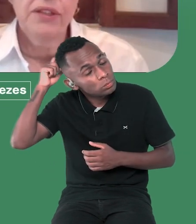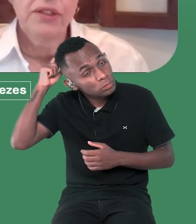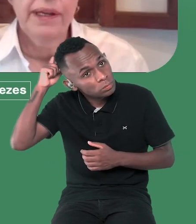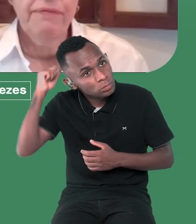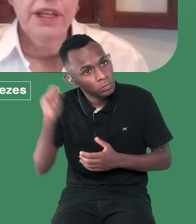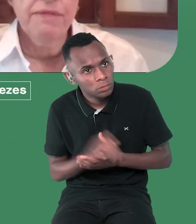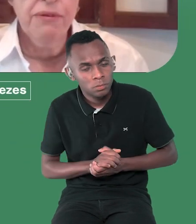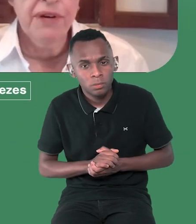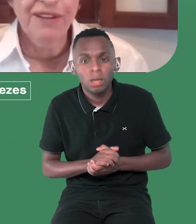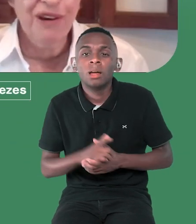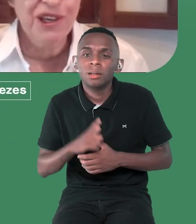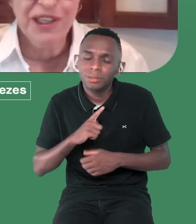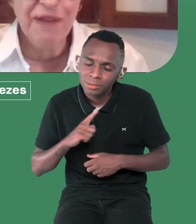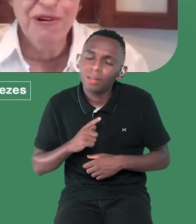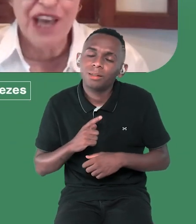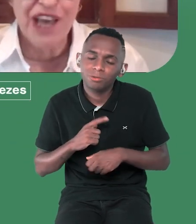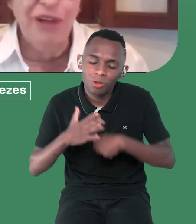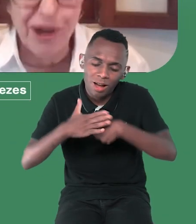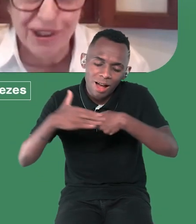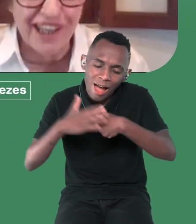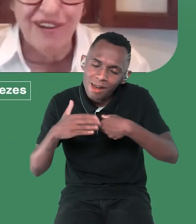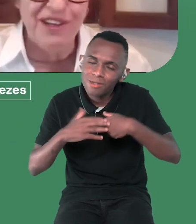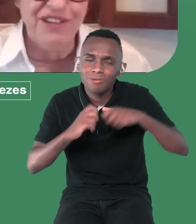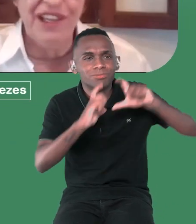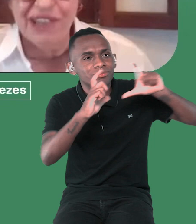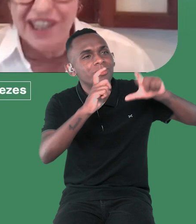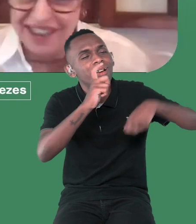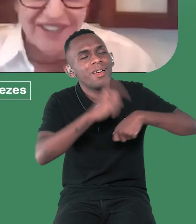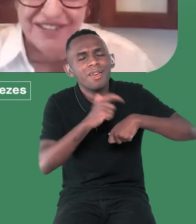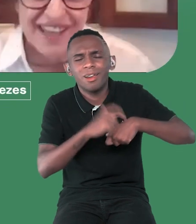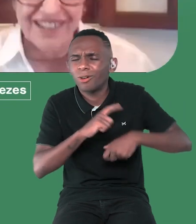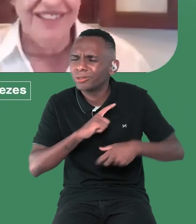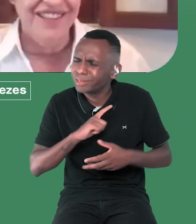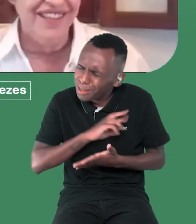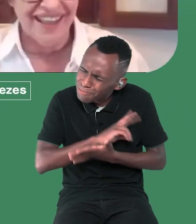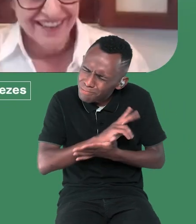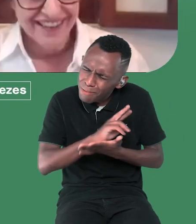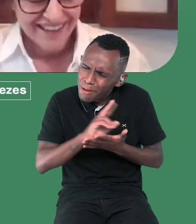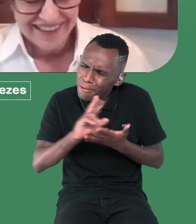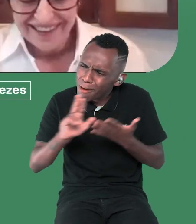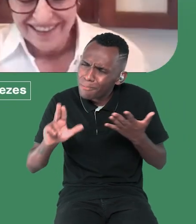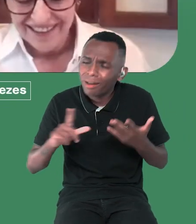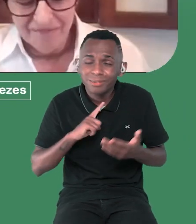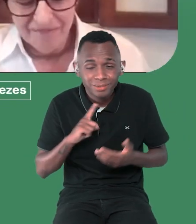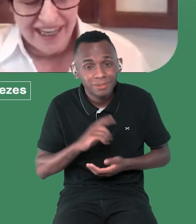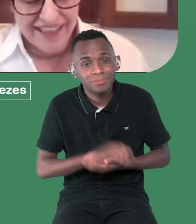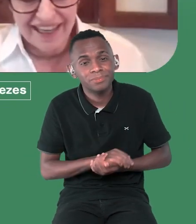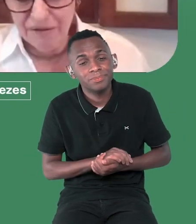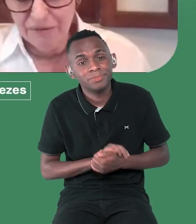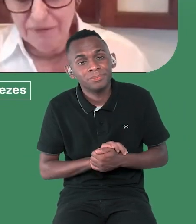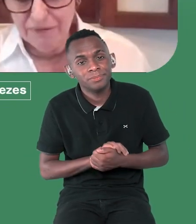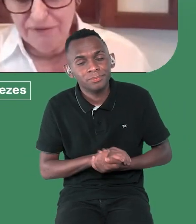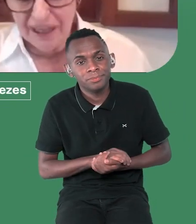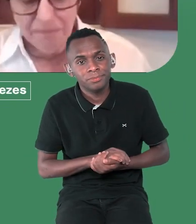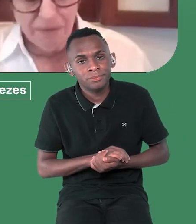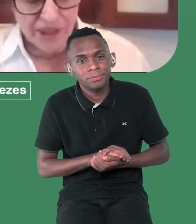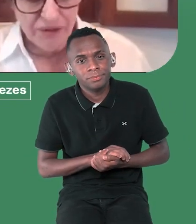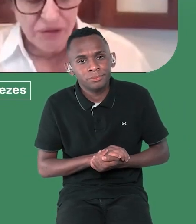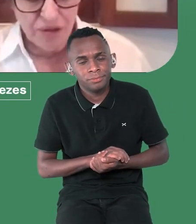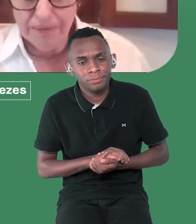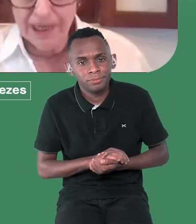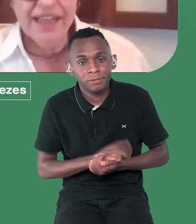Eu tenho história afetiva com relógio até hoje, adoro relógio, tenho coleção de relógio e tal. Mas eu vou falar